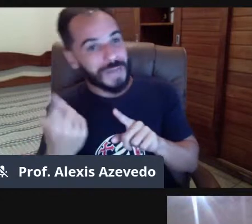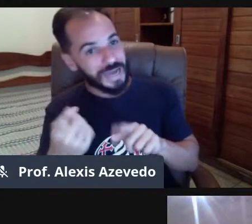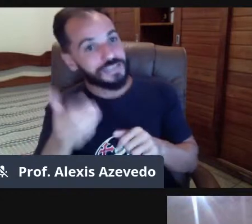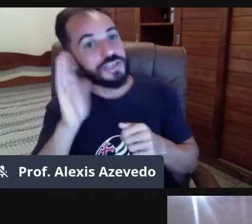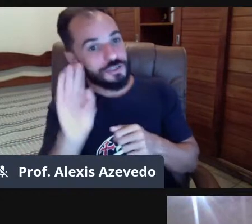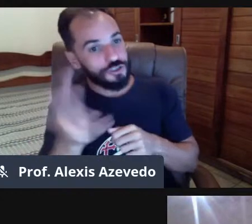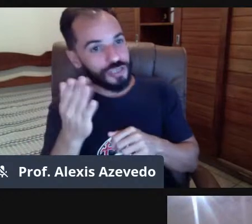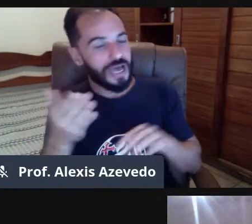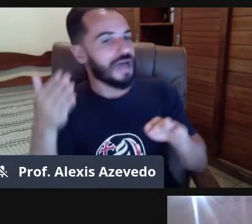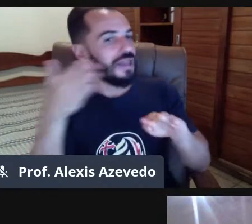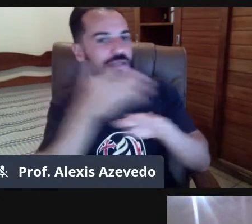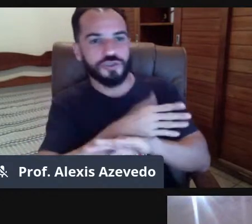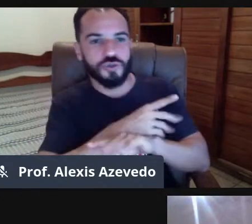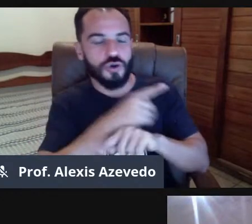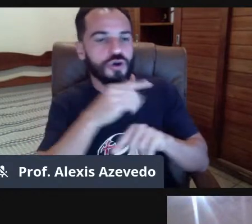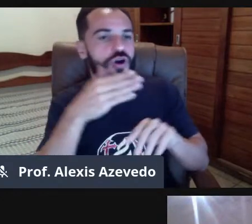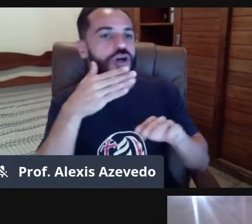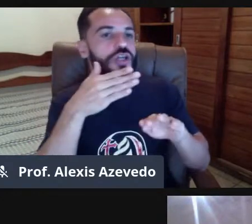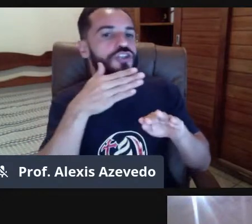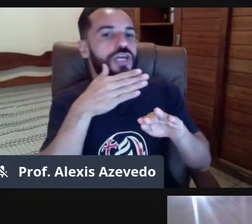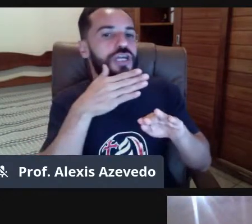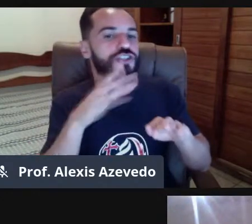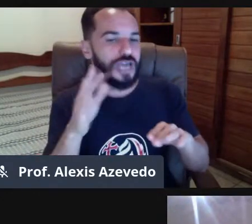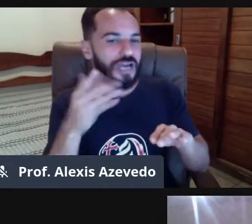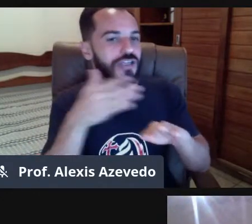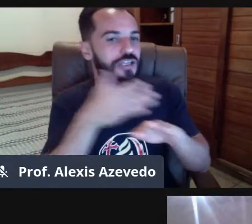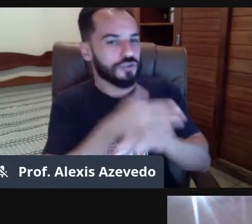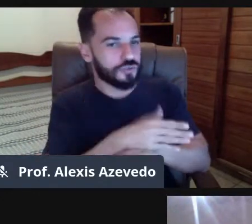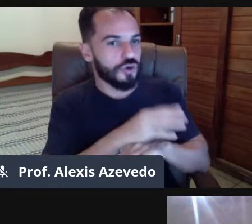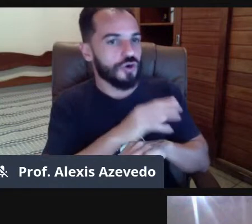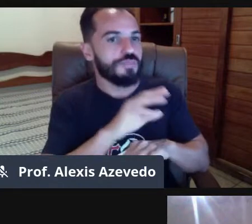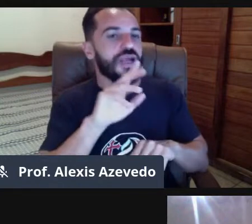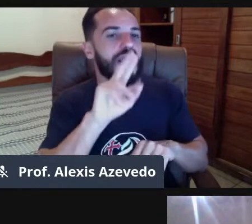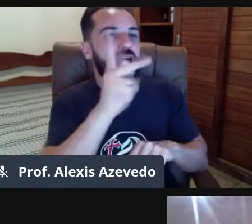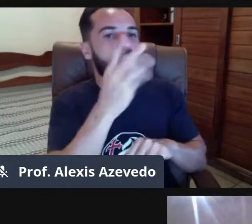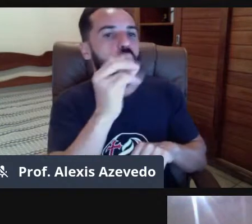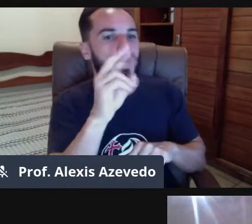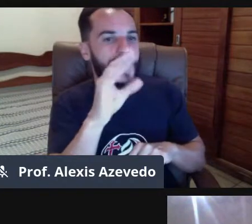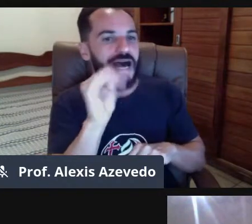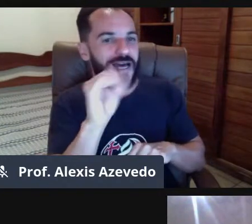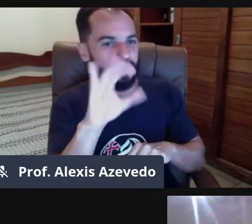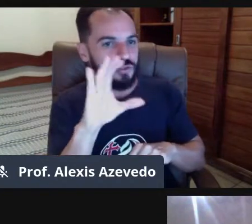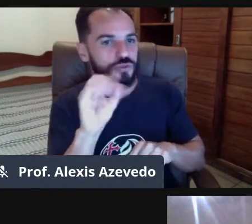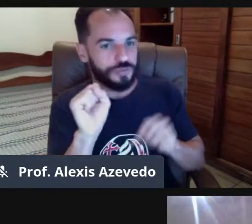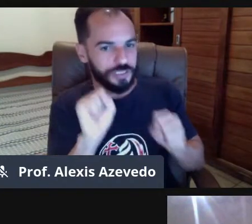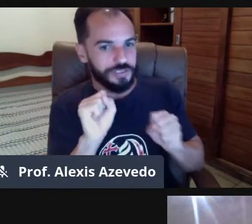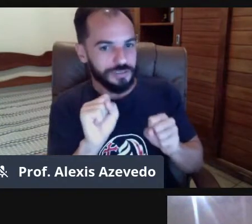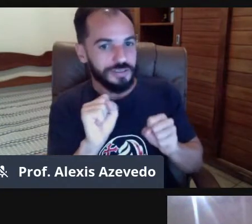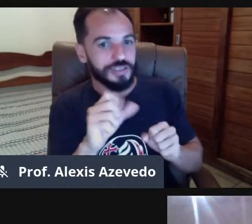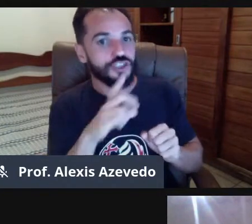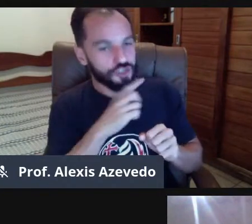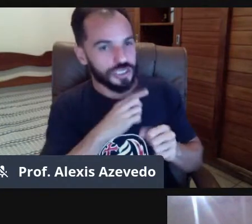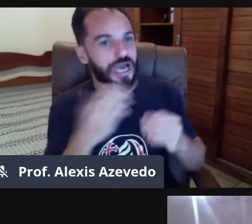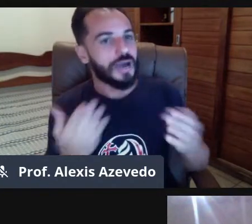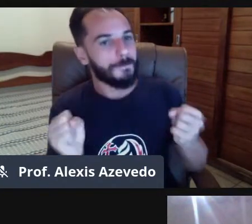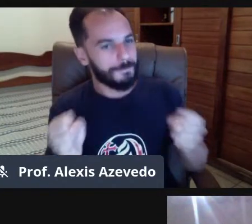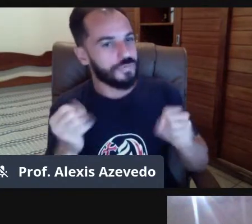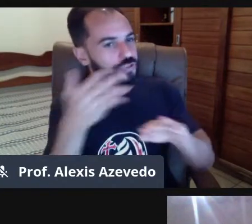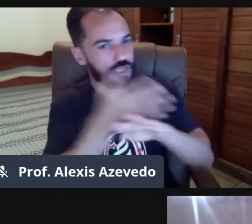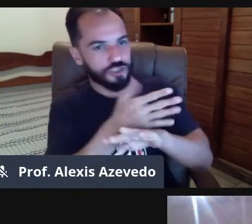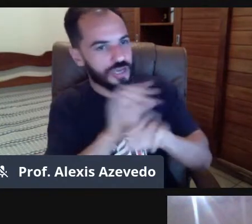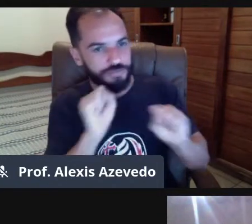o horário, as disciplinas do modo remoto, porque senão não teríamos nem como fazer